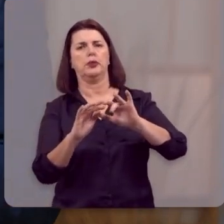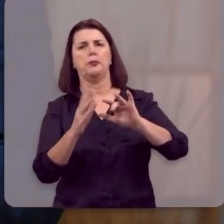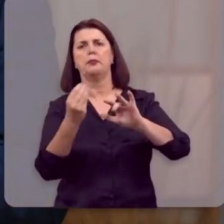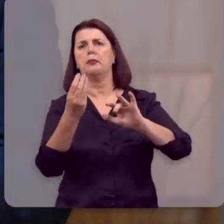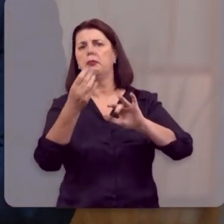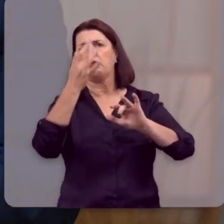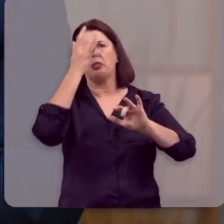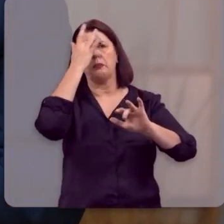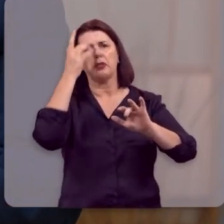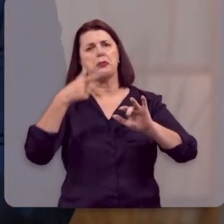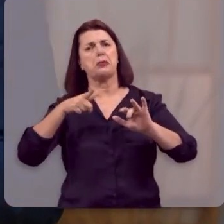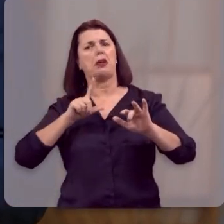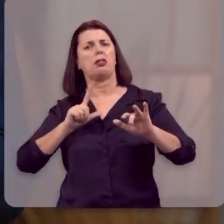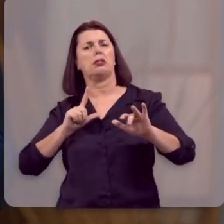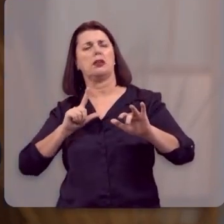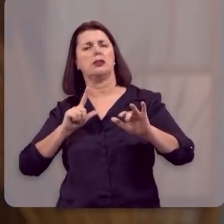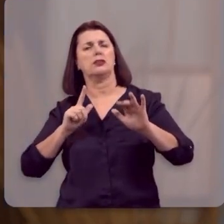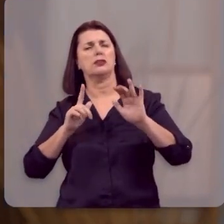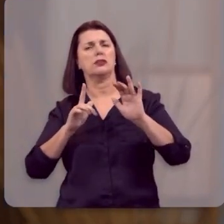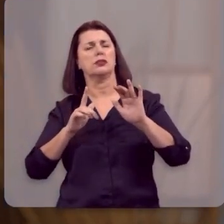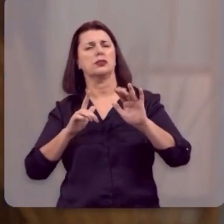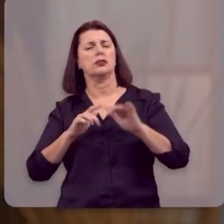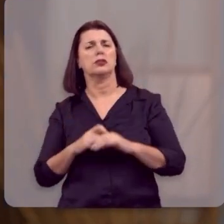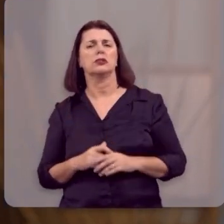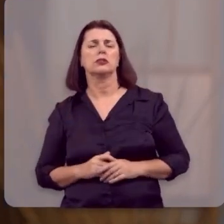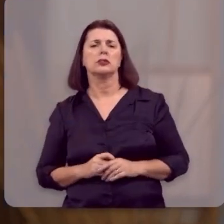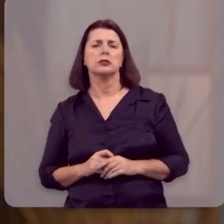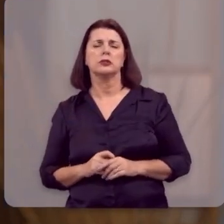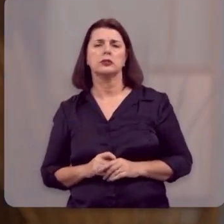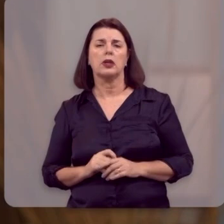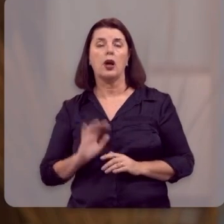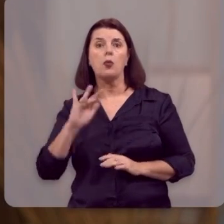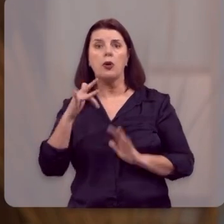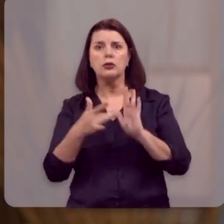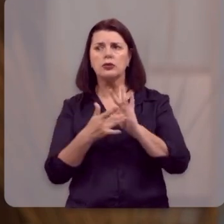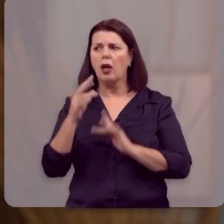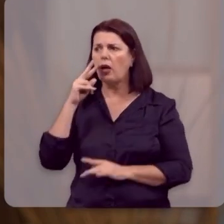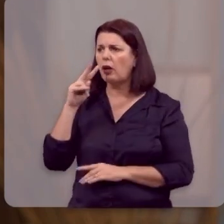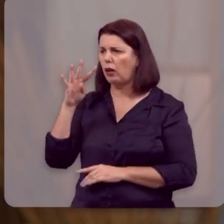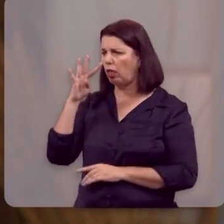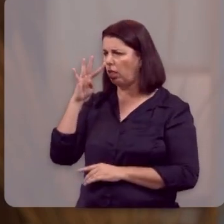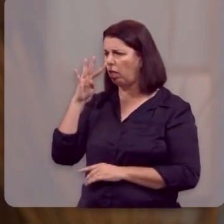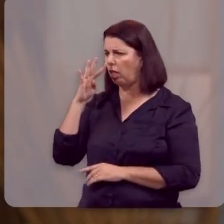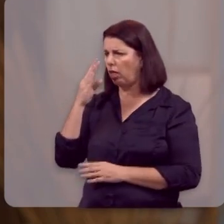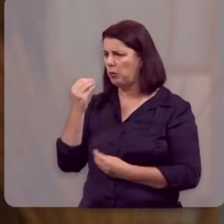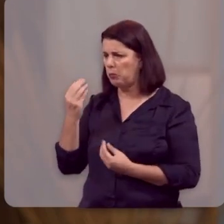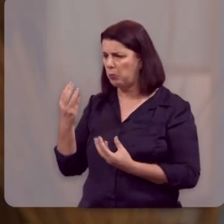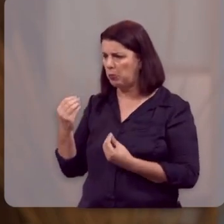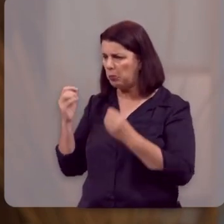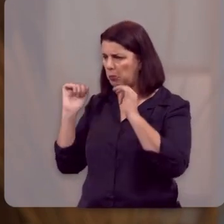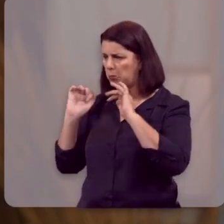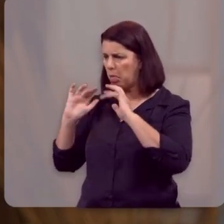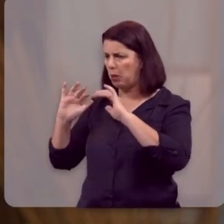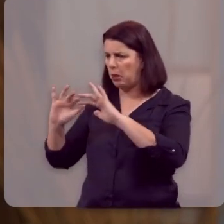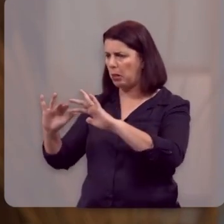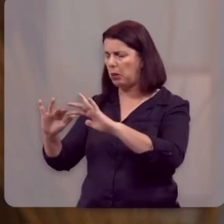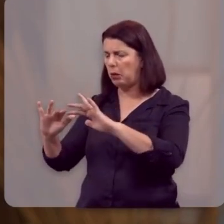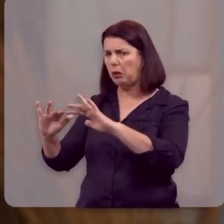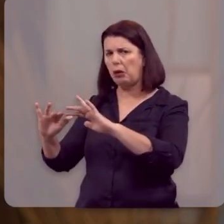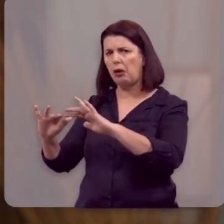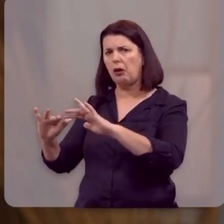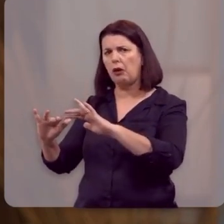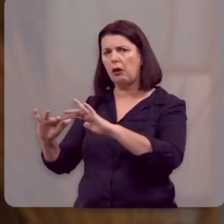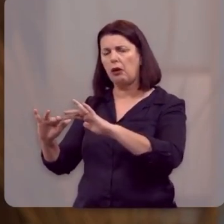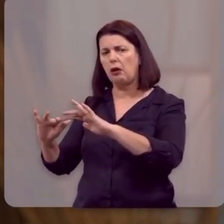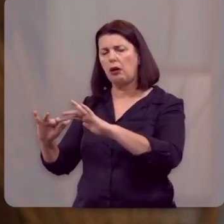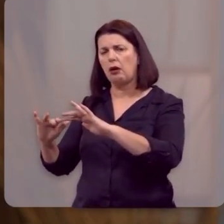antecipado a Jesus e aos seus discípulos, e quando Jesus olha aquela multidão, ou multidões, como diz o